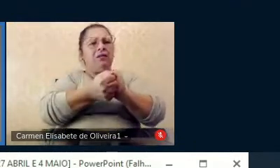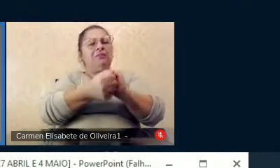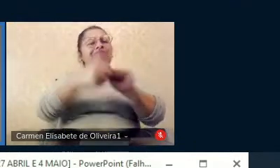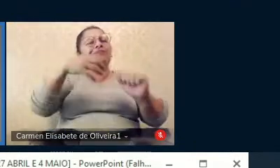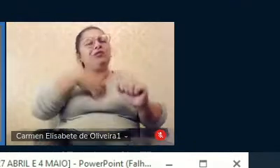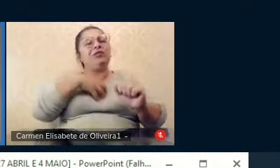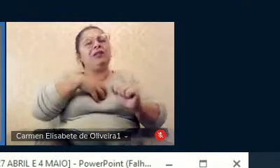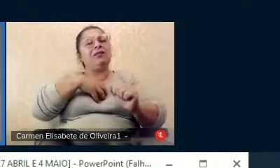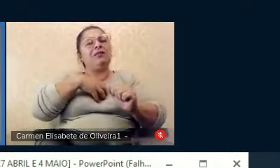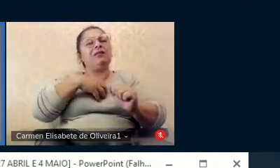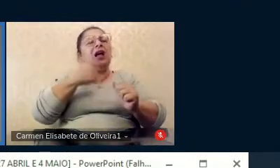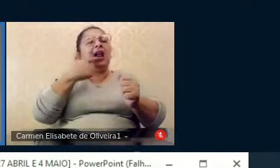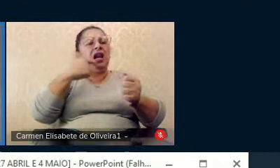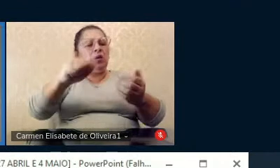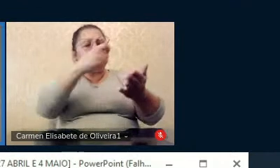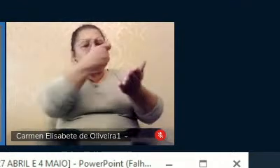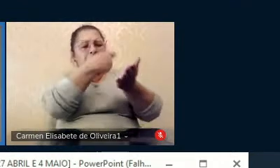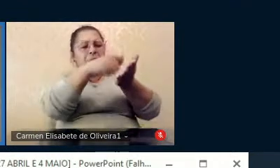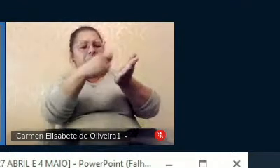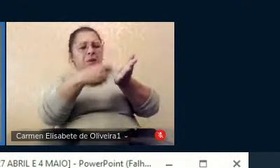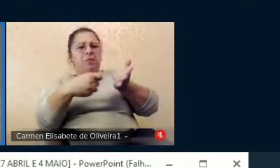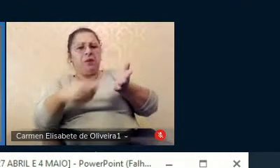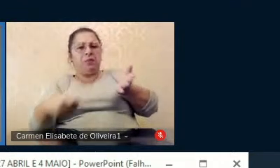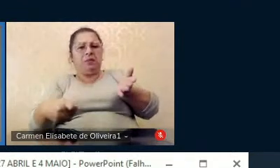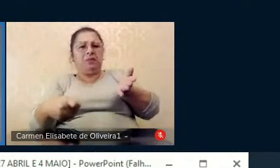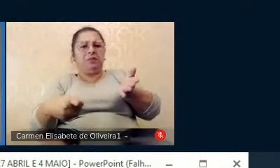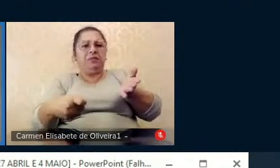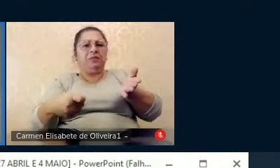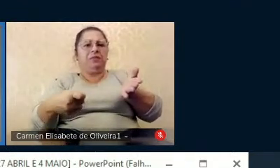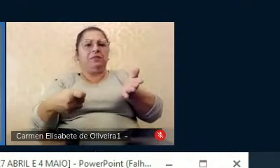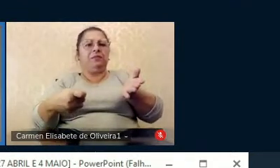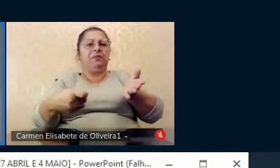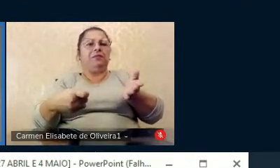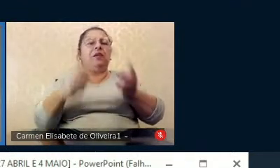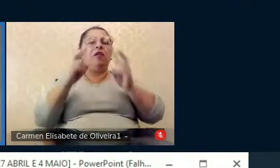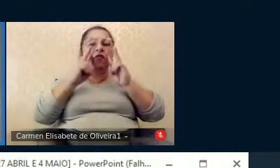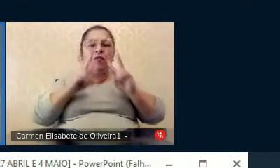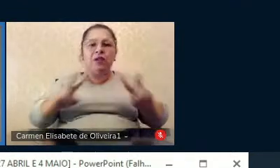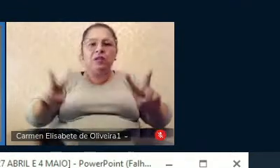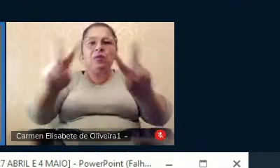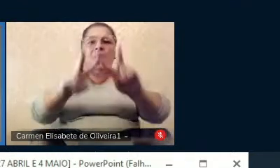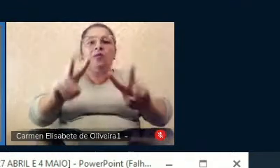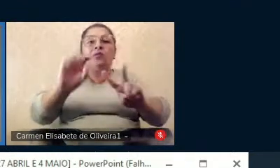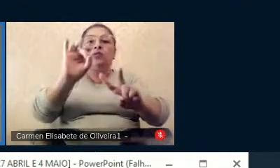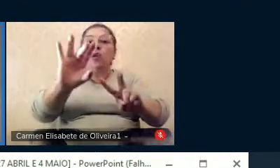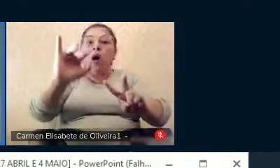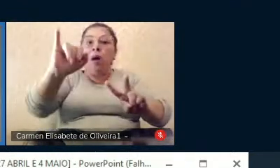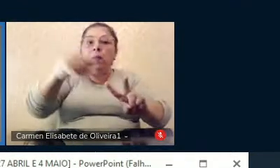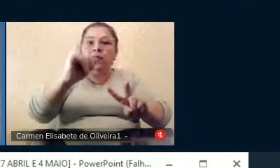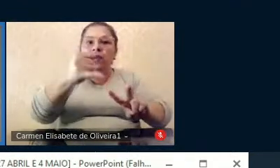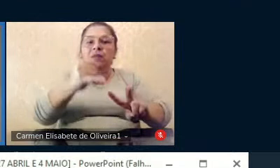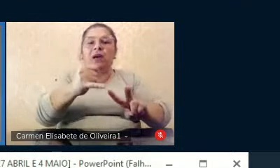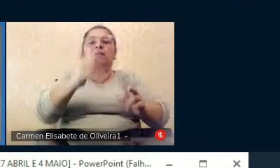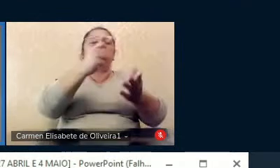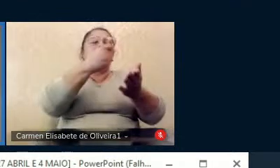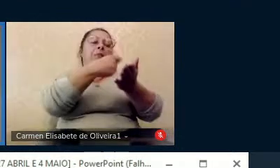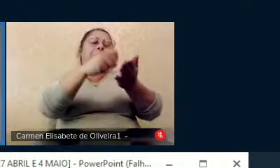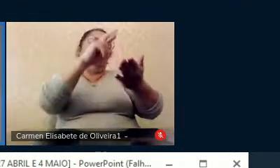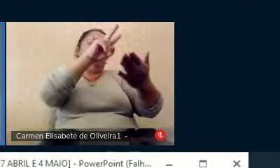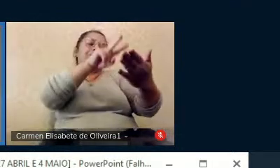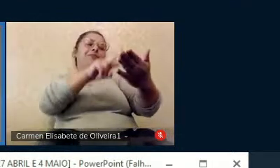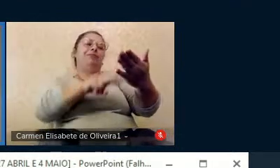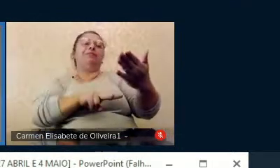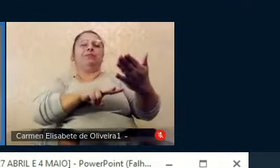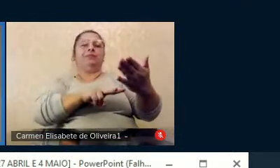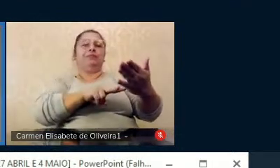escrita que se centra no texto escrito e visando só aproveitamento para atividade de leitura e escrita. Então, era uma